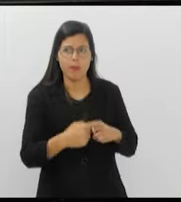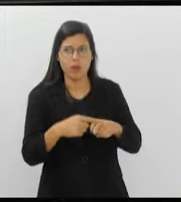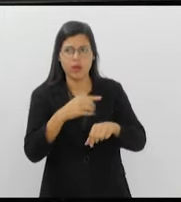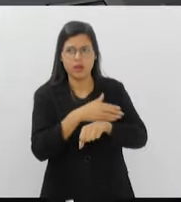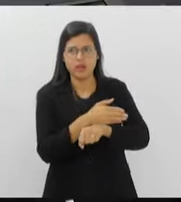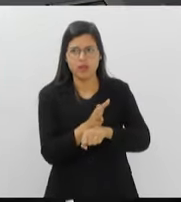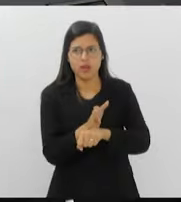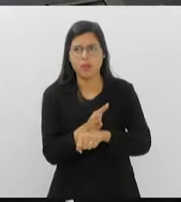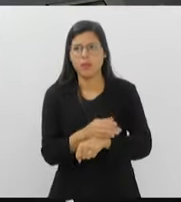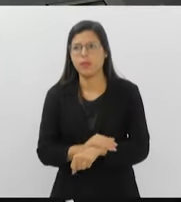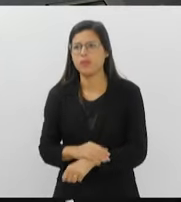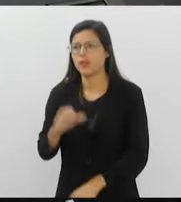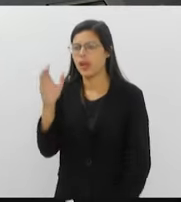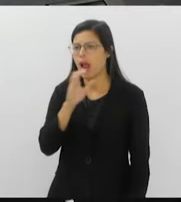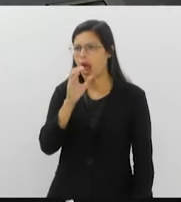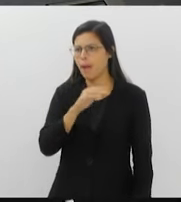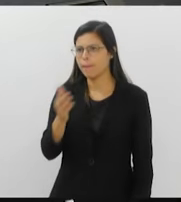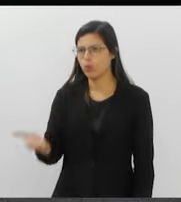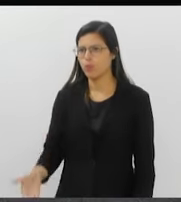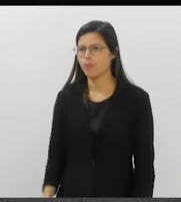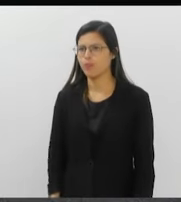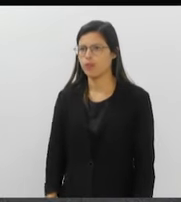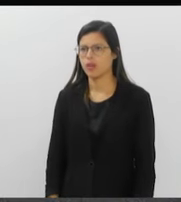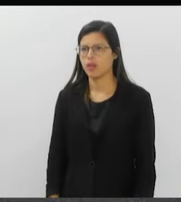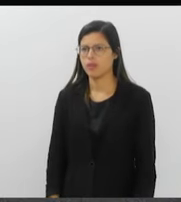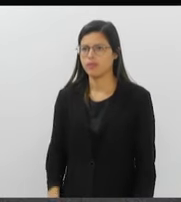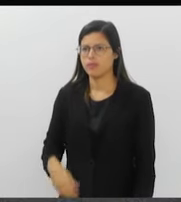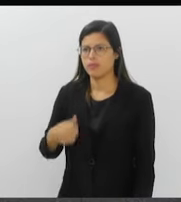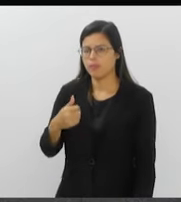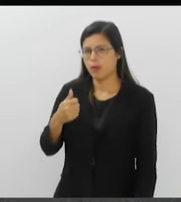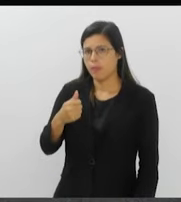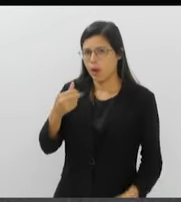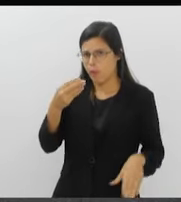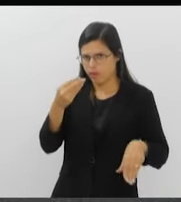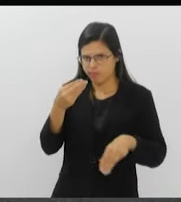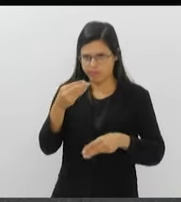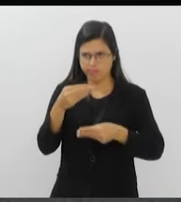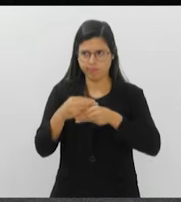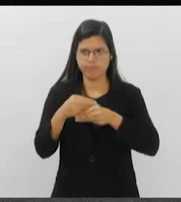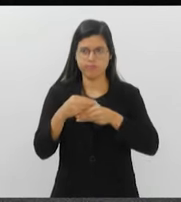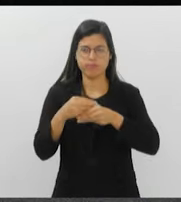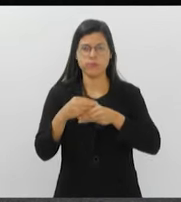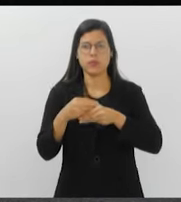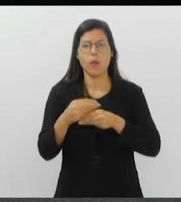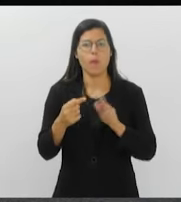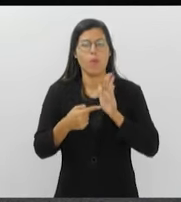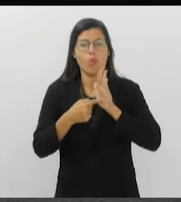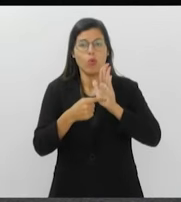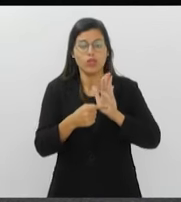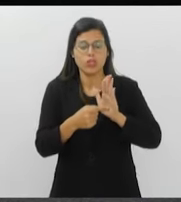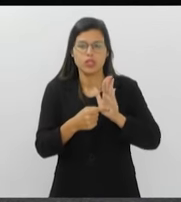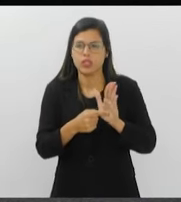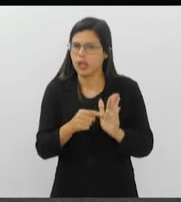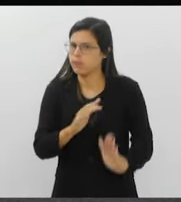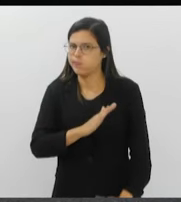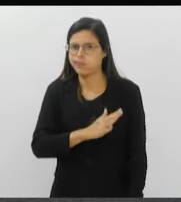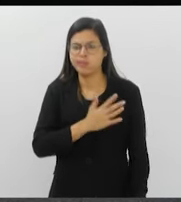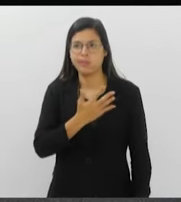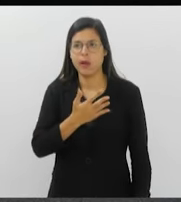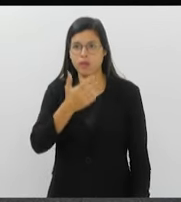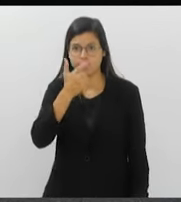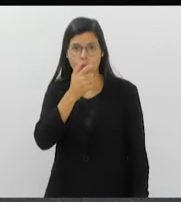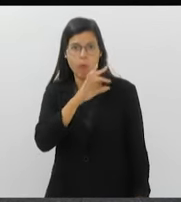serei adiantado. Serei bem rápido aqui. Primeiro, para corroborar com Vossa Excelência, externar minha indignação como policial